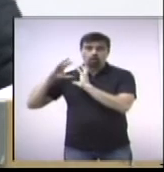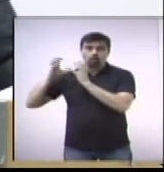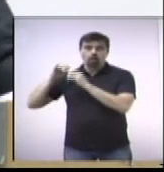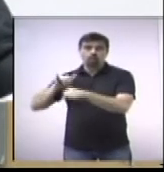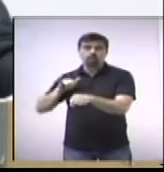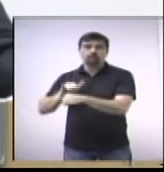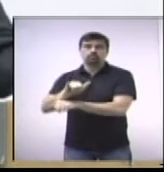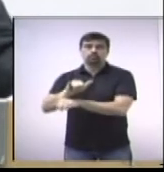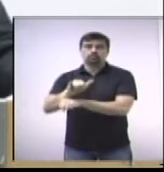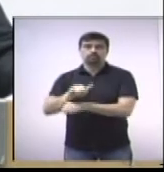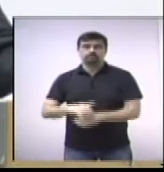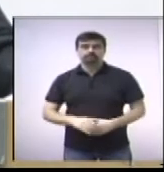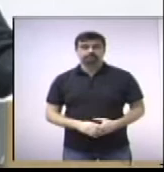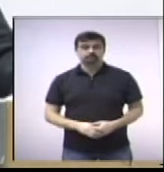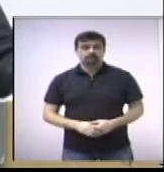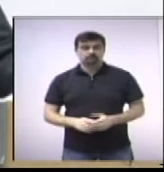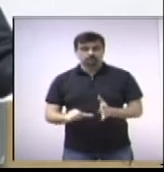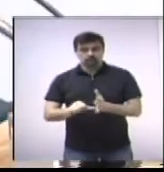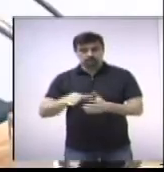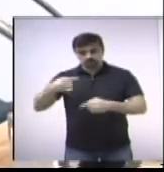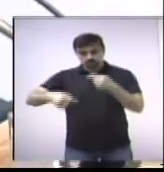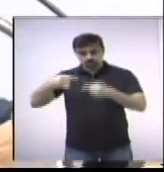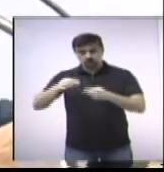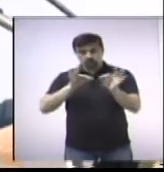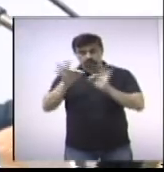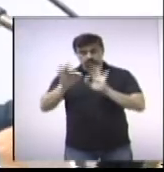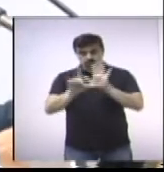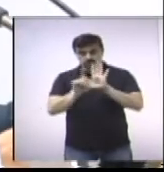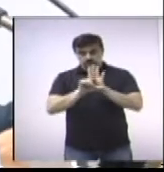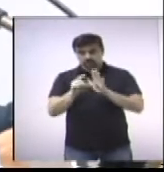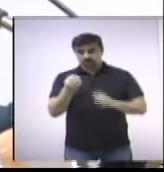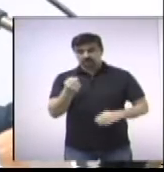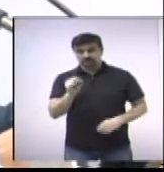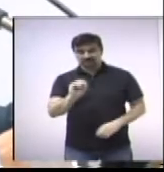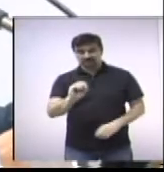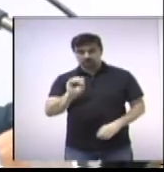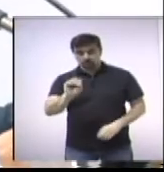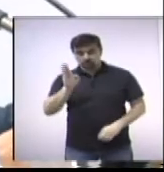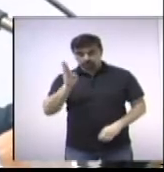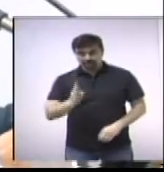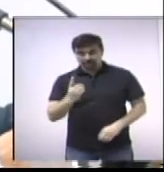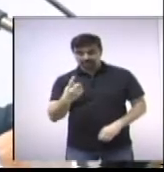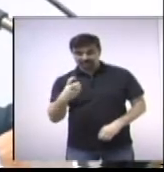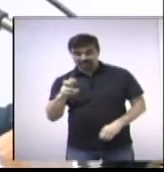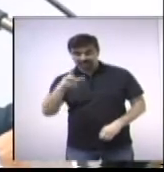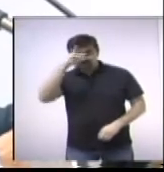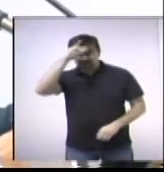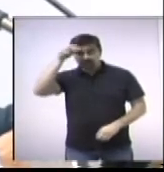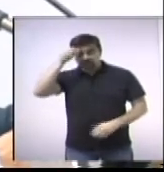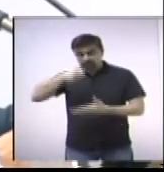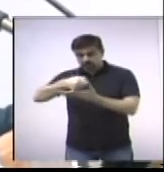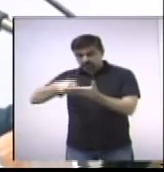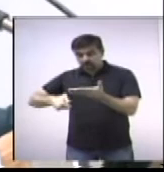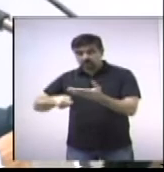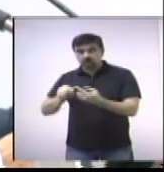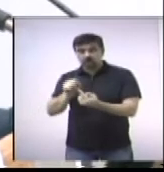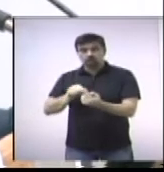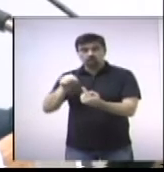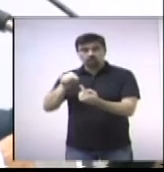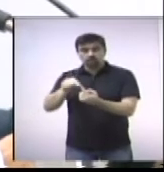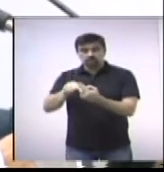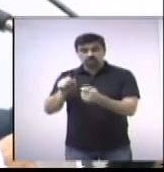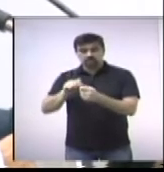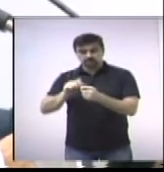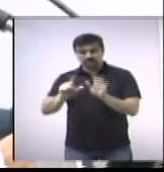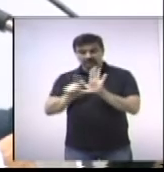Coco. Primeira discussão do projeto de lei número 08/2015 do Executivo, que dispõe sobre a alteração parcial